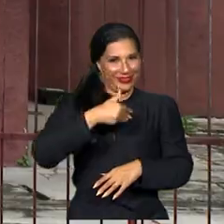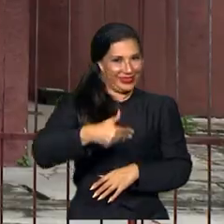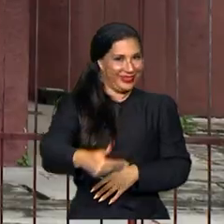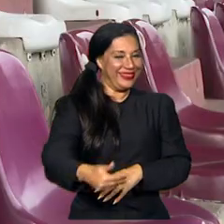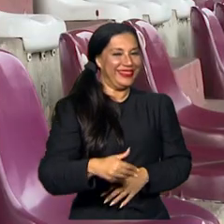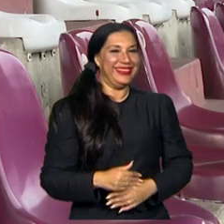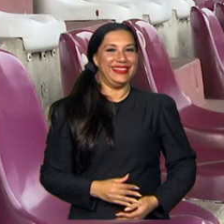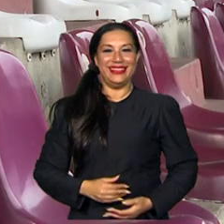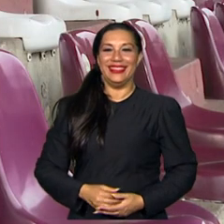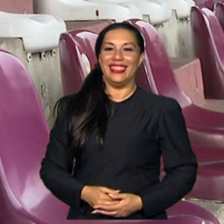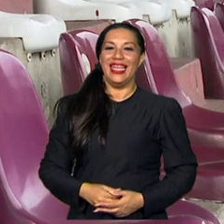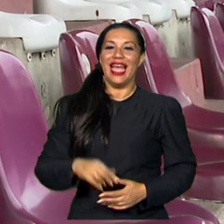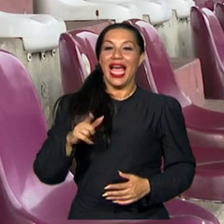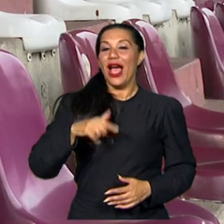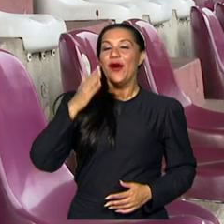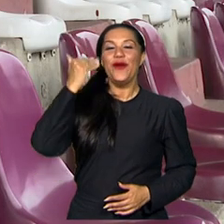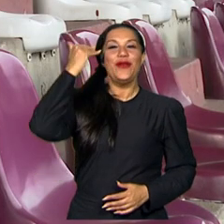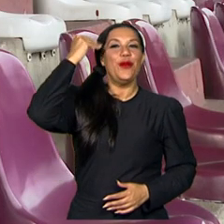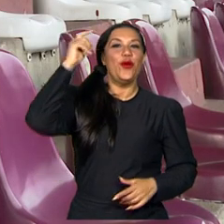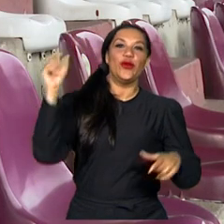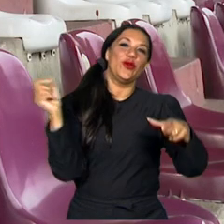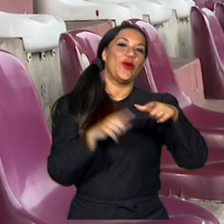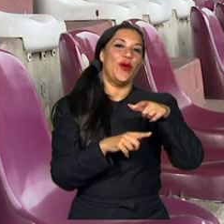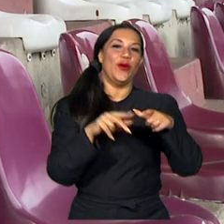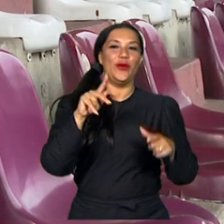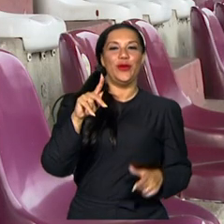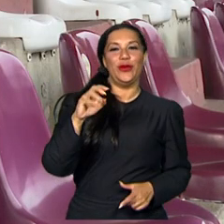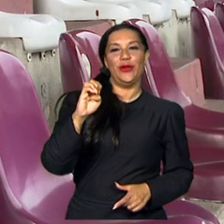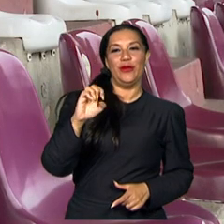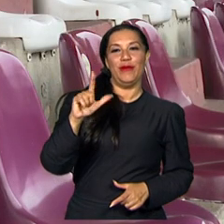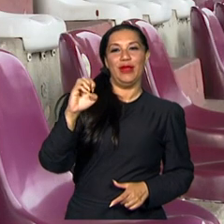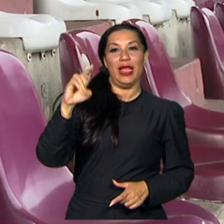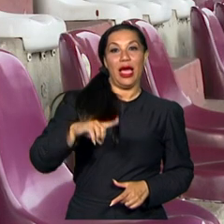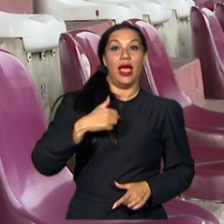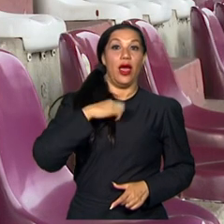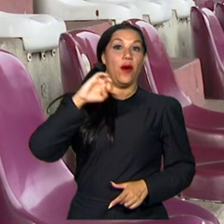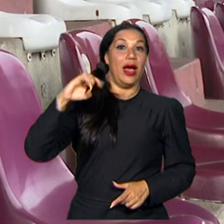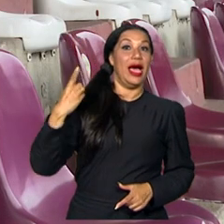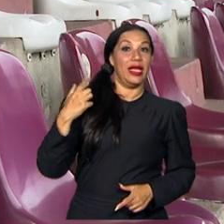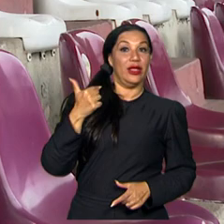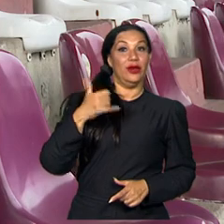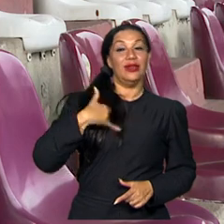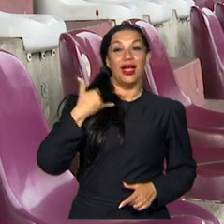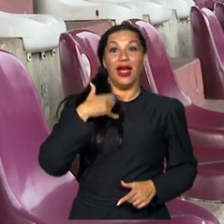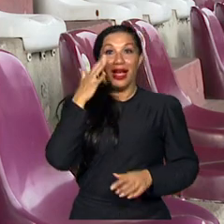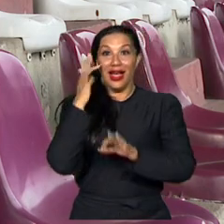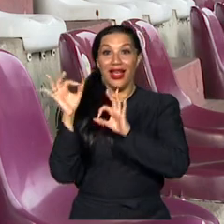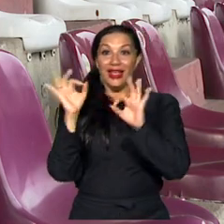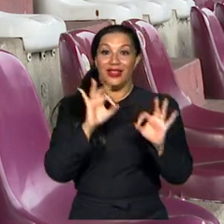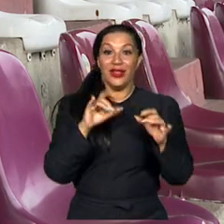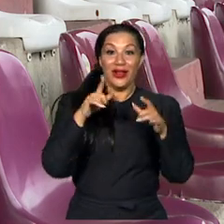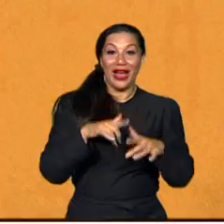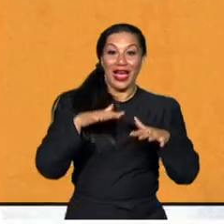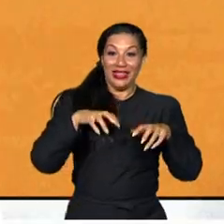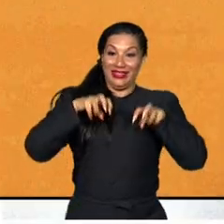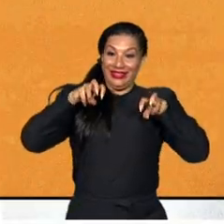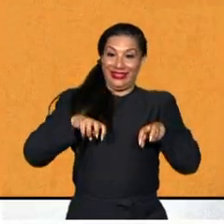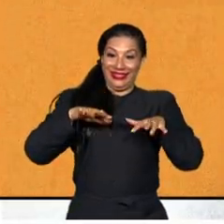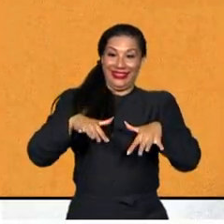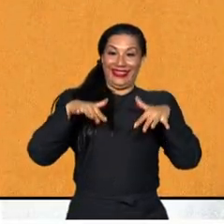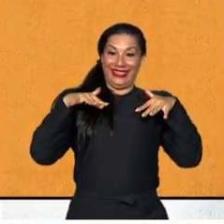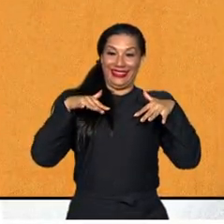já. Foi o do famoso gol do Pelé. Eu tinha 12 anos e assisti em um lugar privilegiado, aqui em cima.